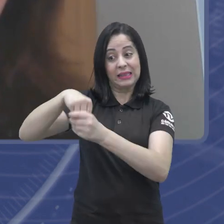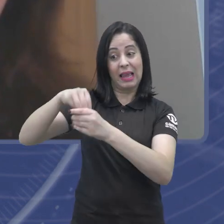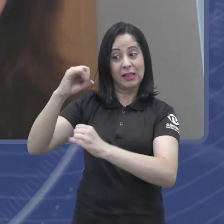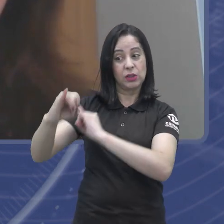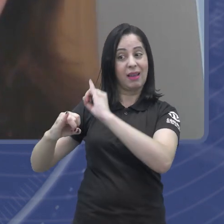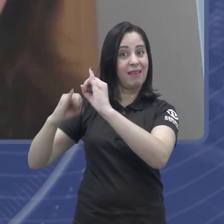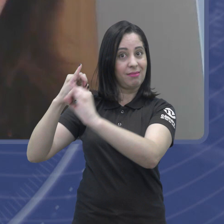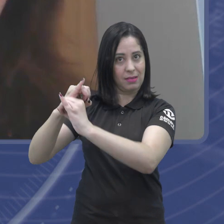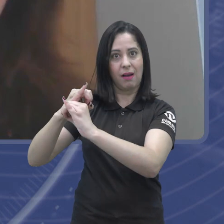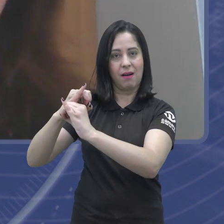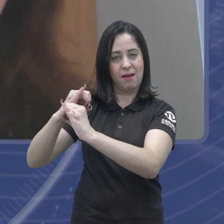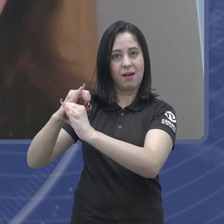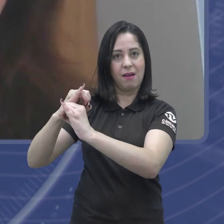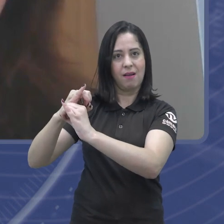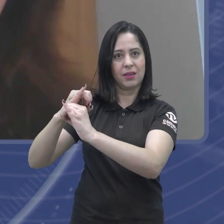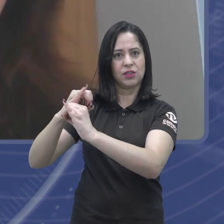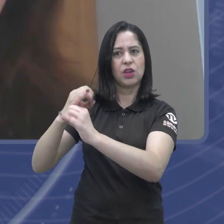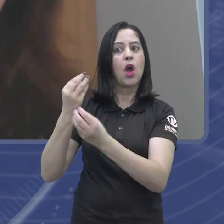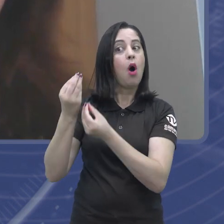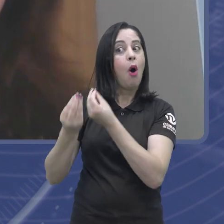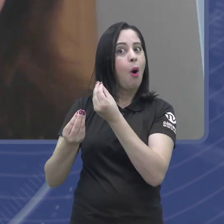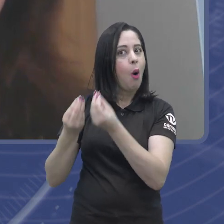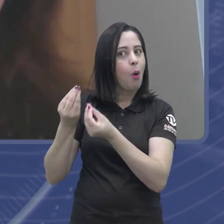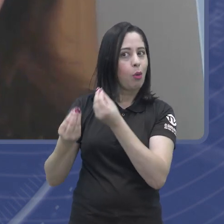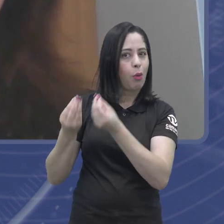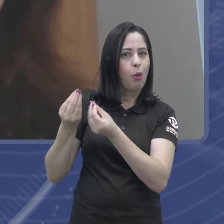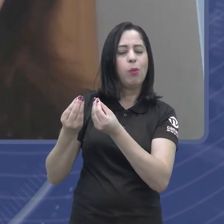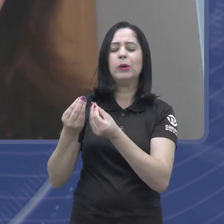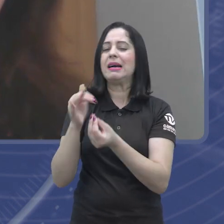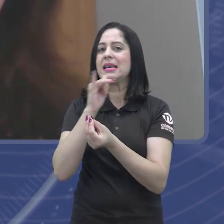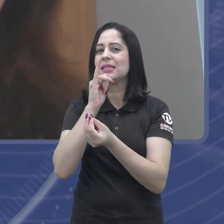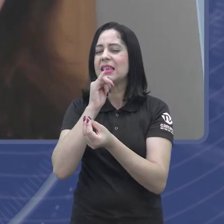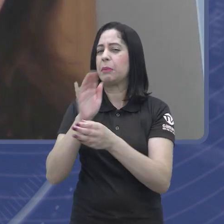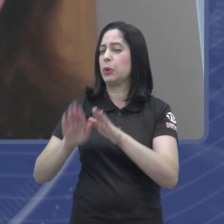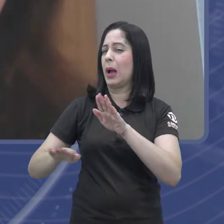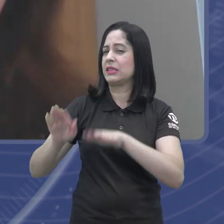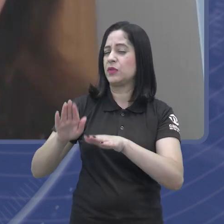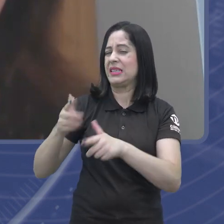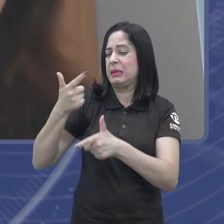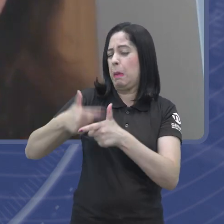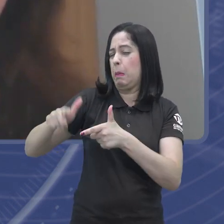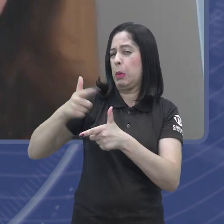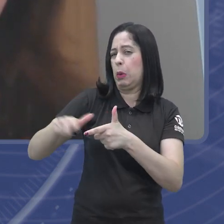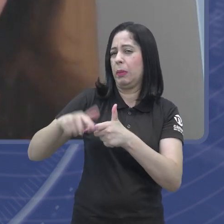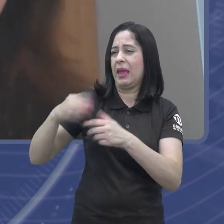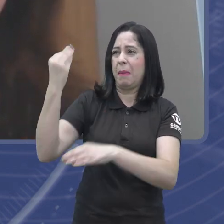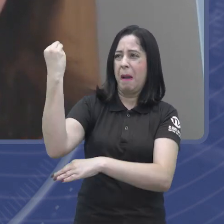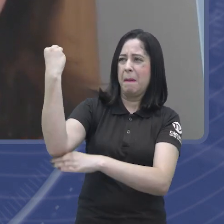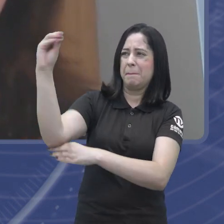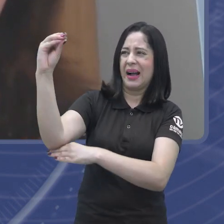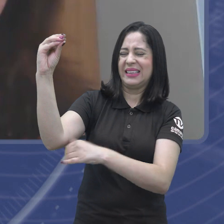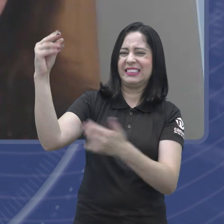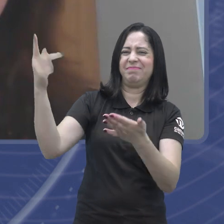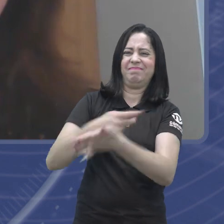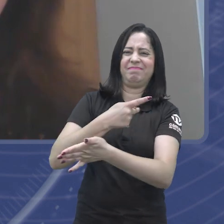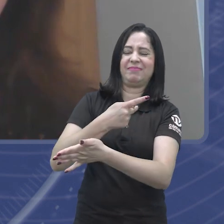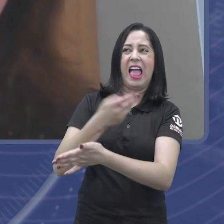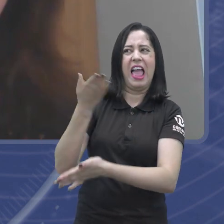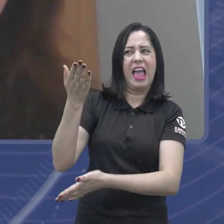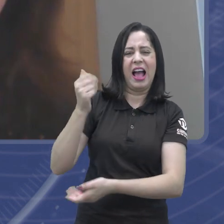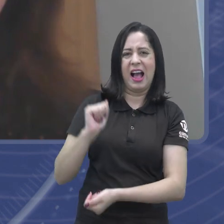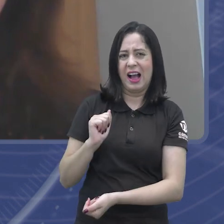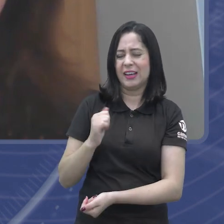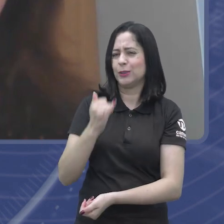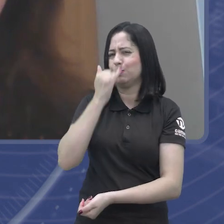desses profissionais na internet. Como lidar com uma possível gestão de crise, uma publicação feita por uma